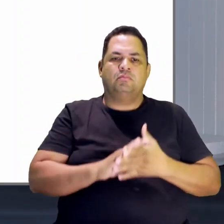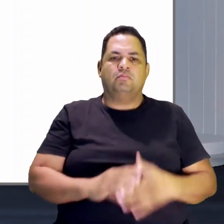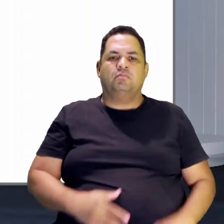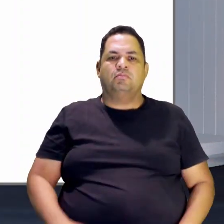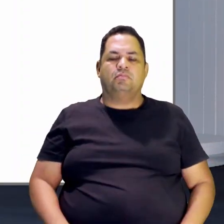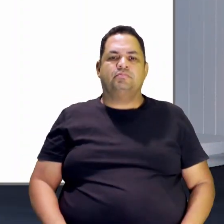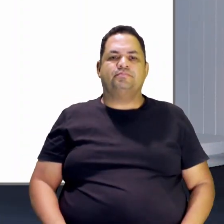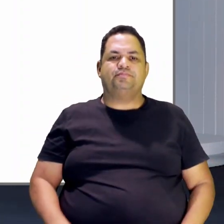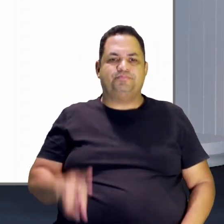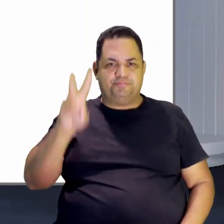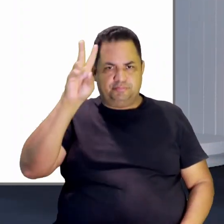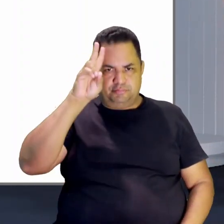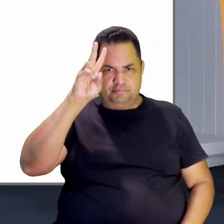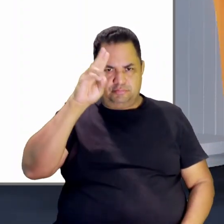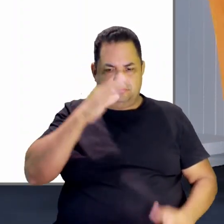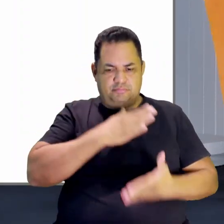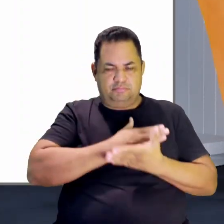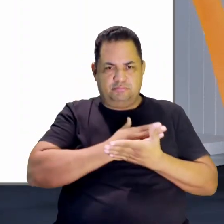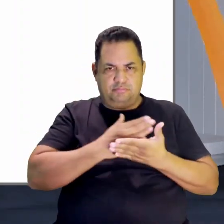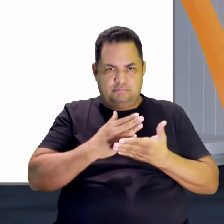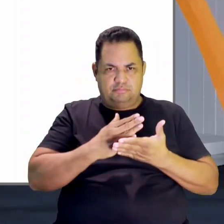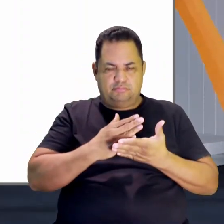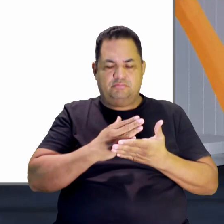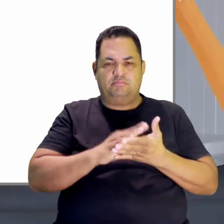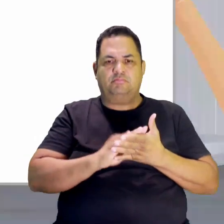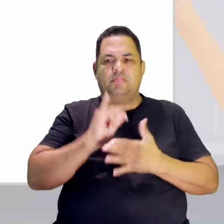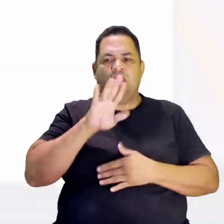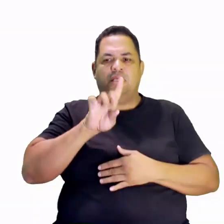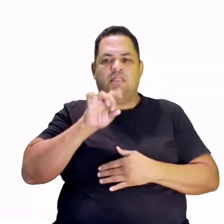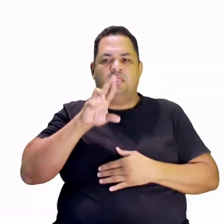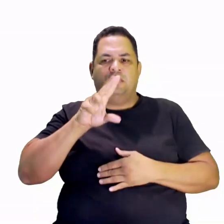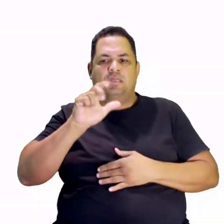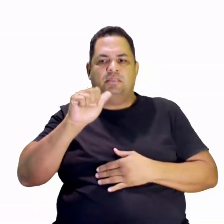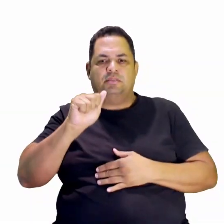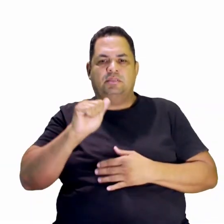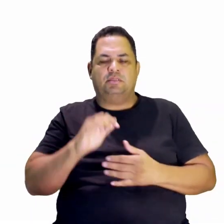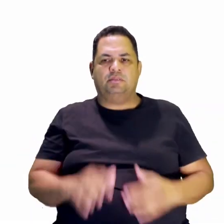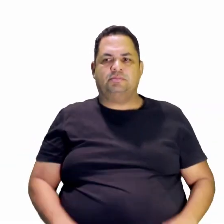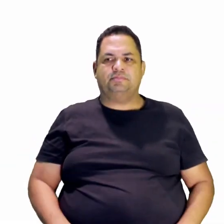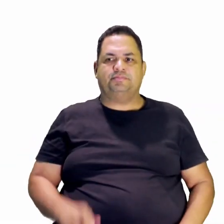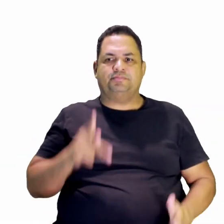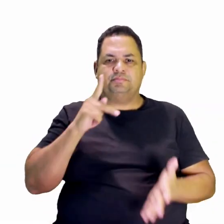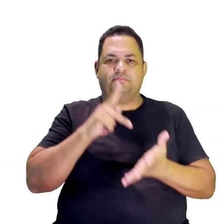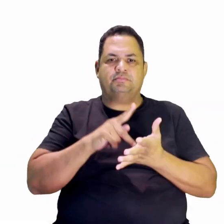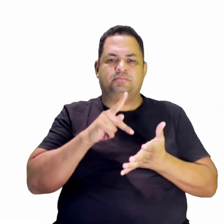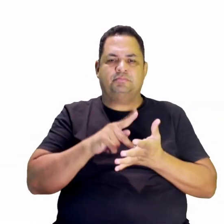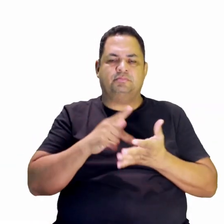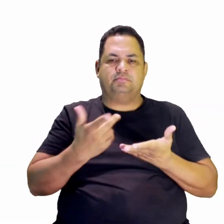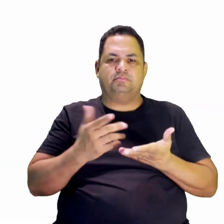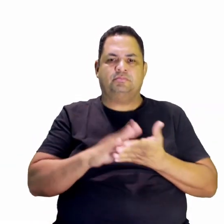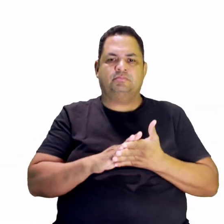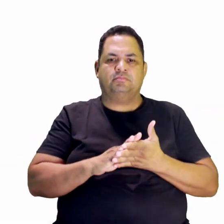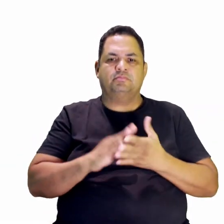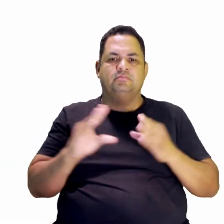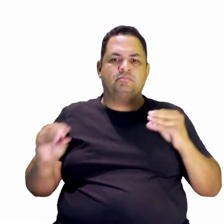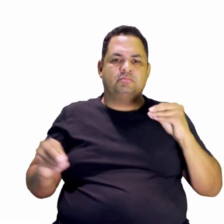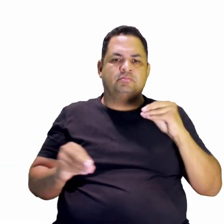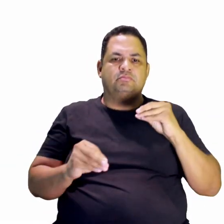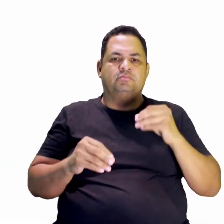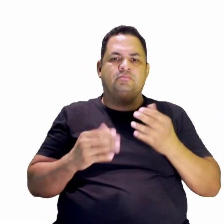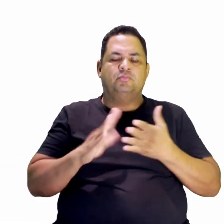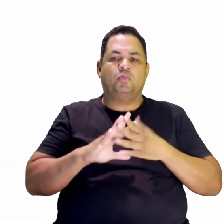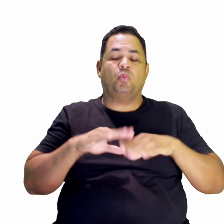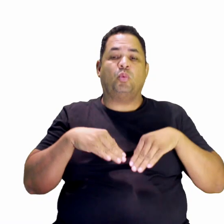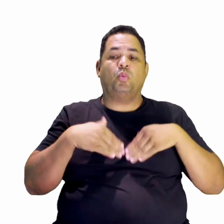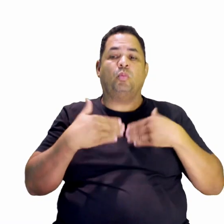princípio da inércia, né? Ok? Então vamos lá. Na verdade, essa aqui é o complemento. Quando você